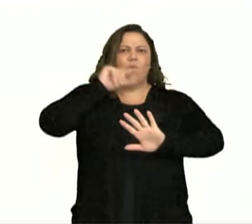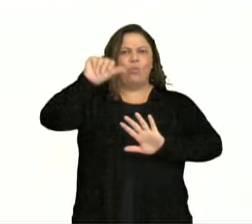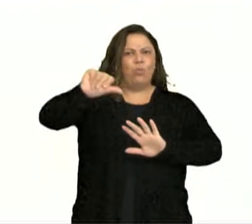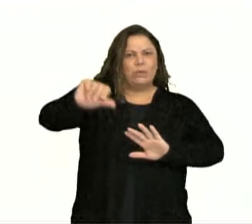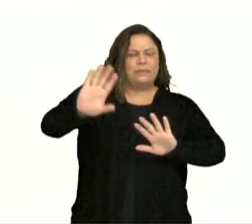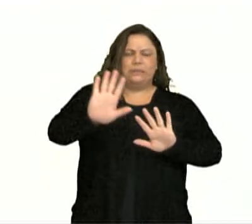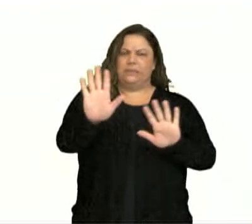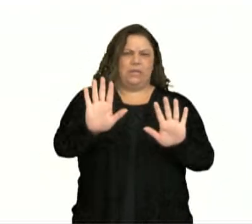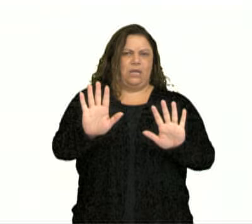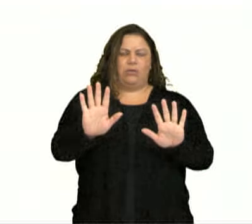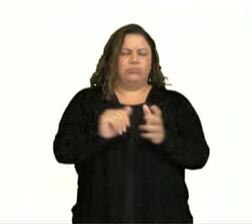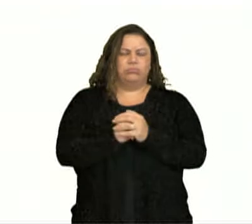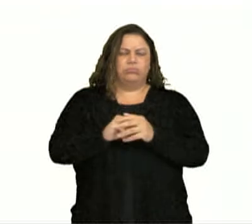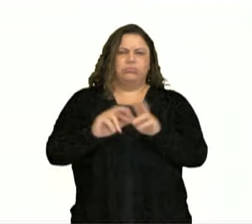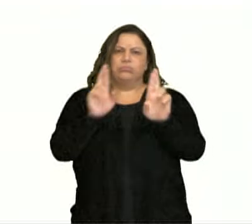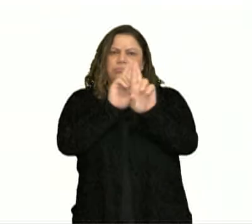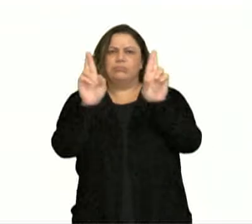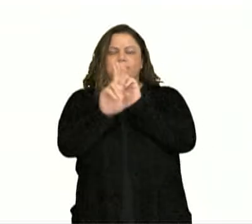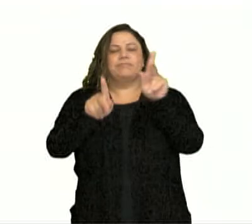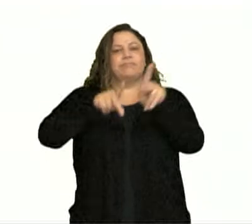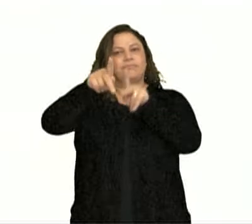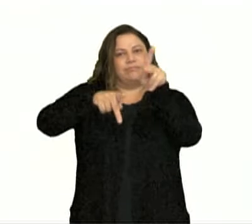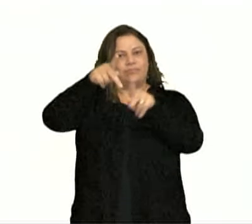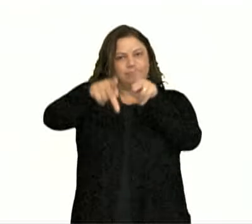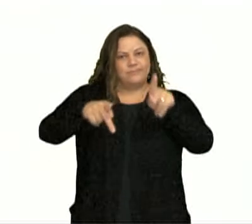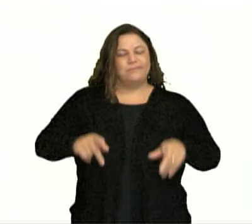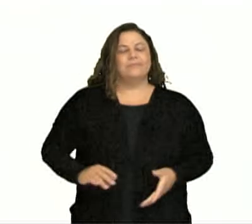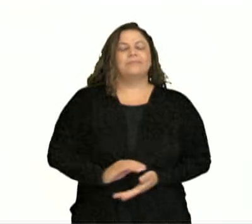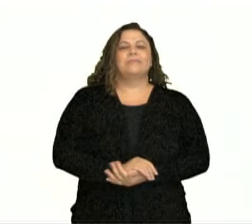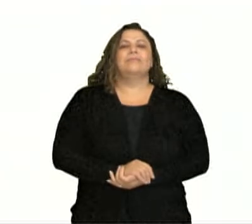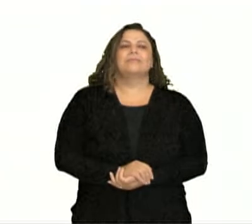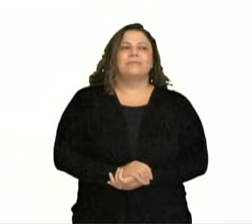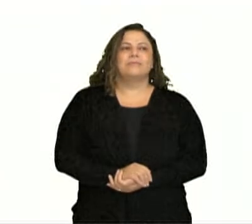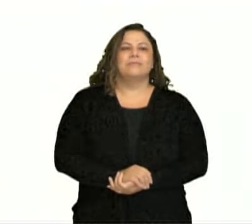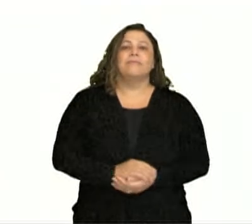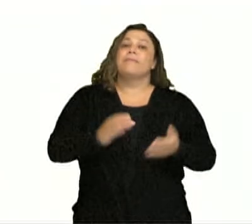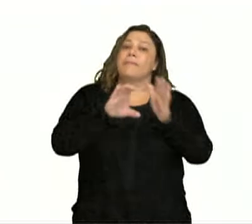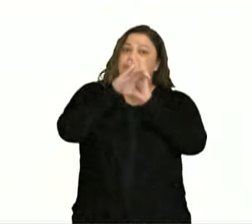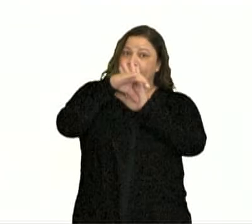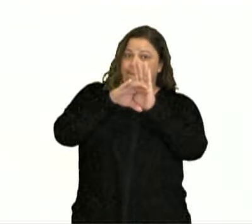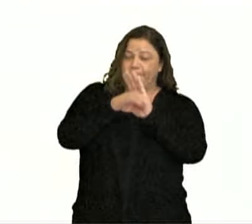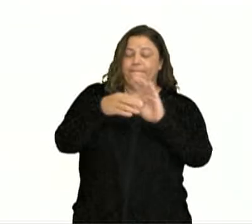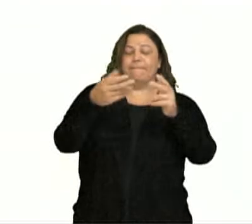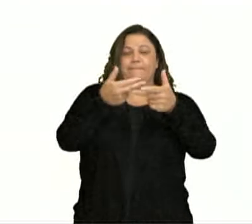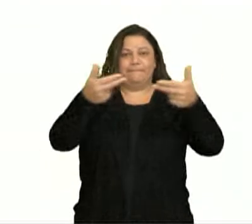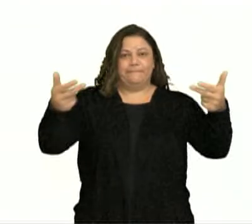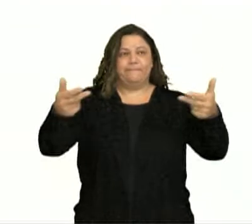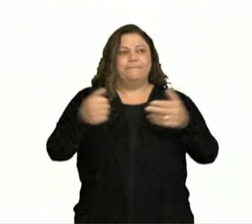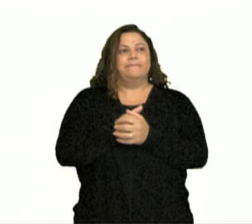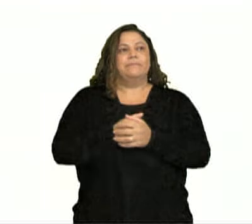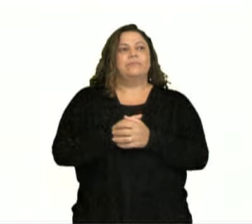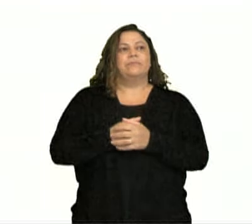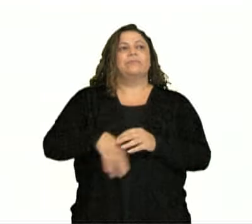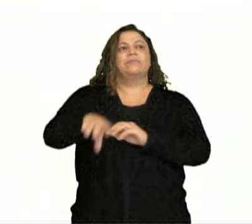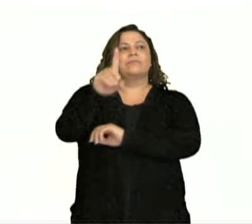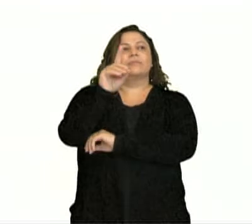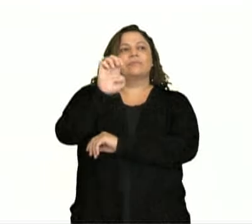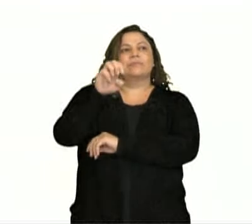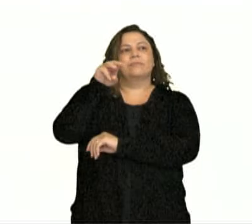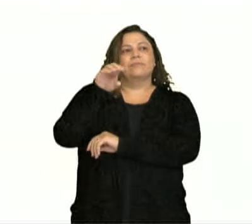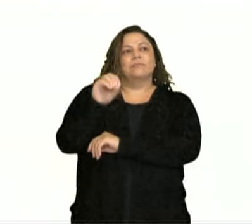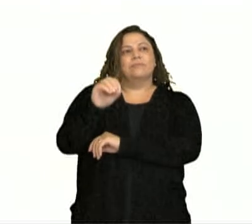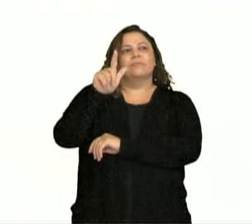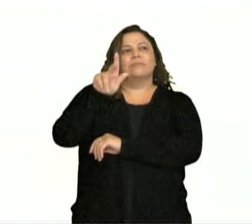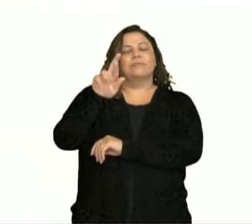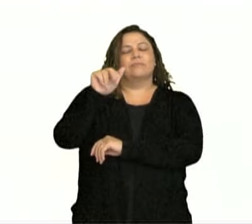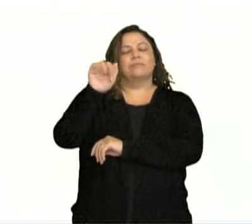está relacionado à população, ok? Então, conceitos demográficos. A demografia é o